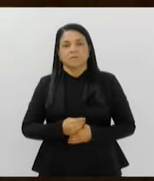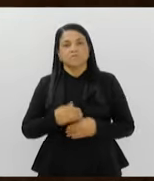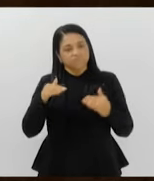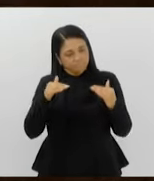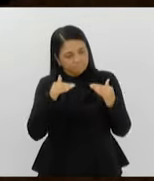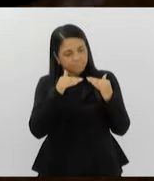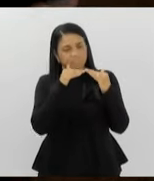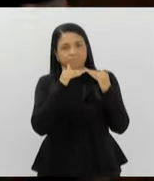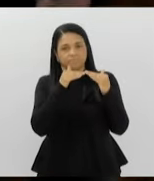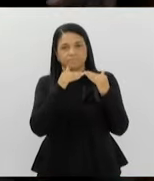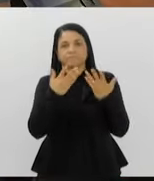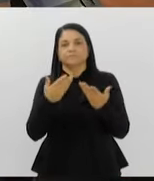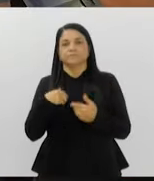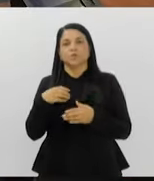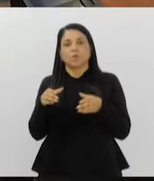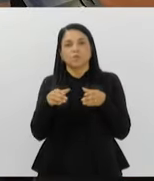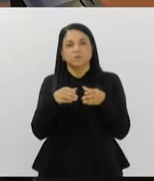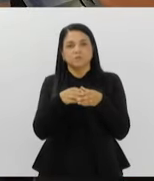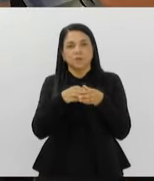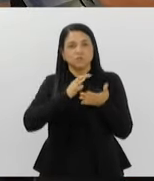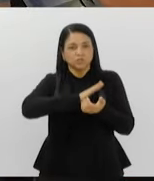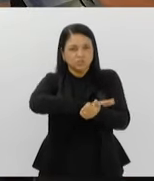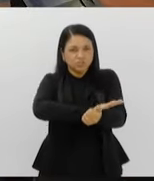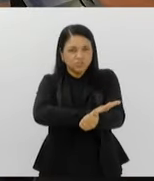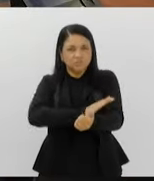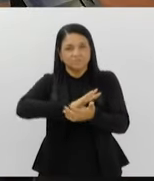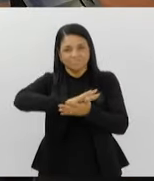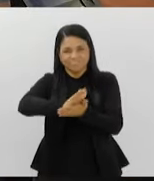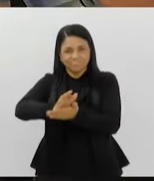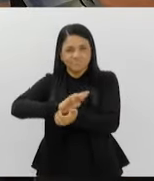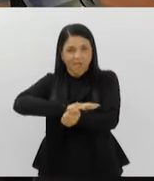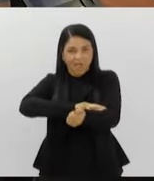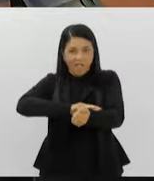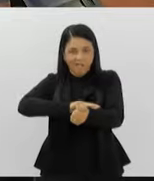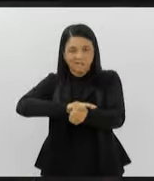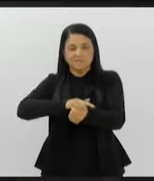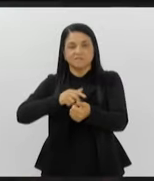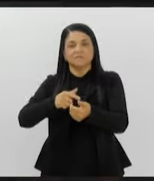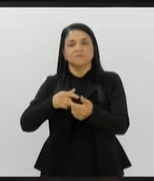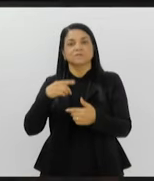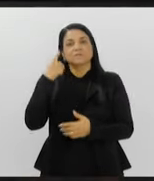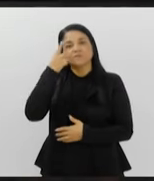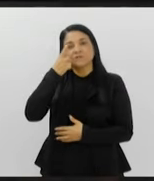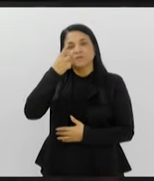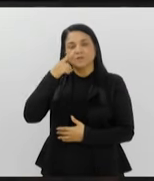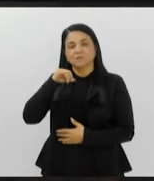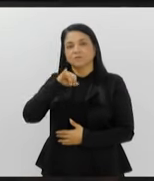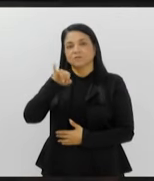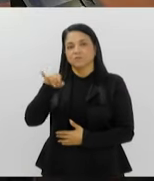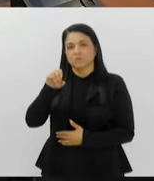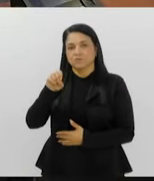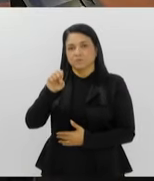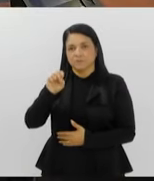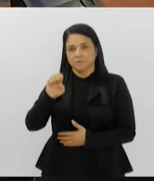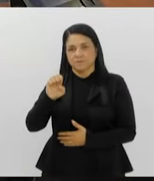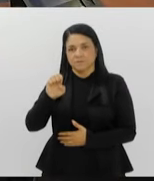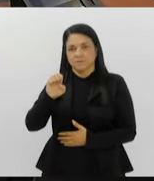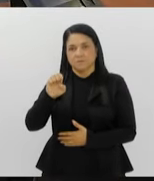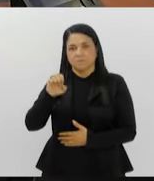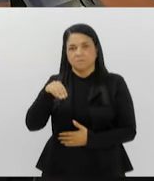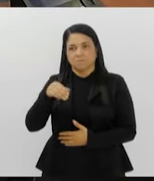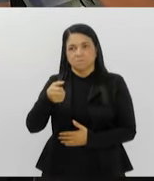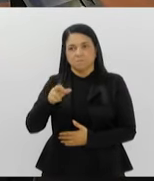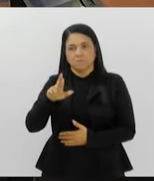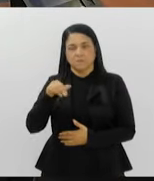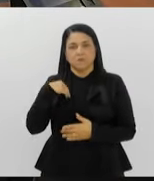Favorável, presidente. Pela Comissão de Discriminação, Preconceito e Raça, deputado professor Josimar.